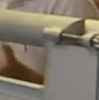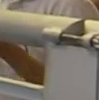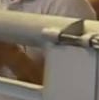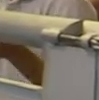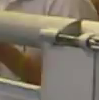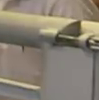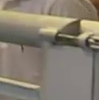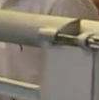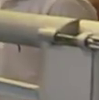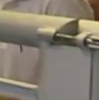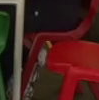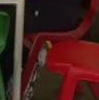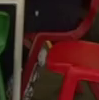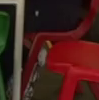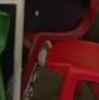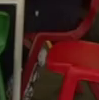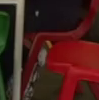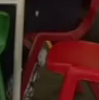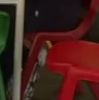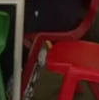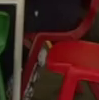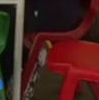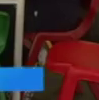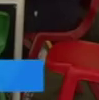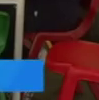pelo futebol. Todos queremos, pelo menos, fazer boa figura.